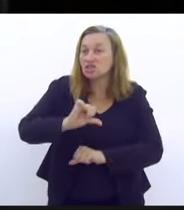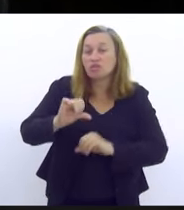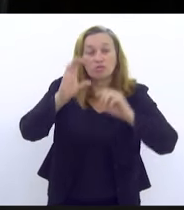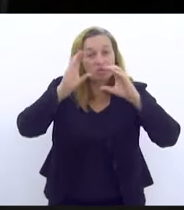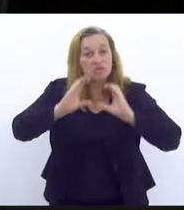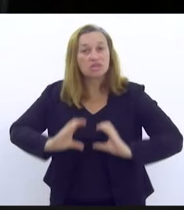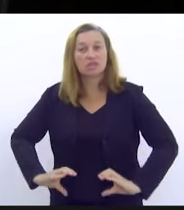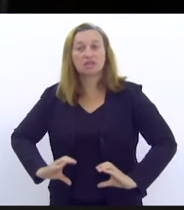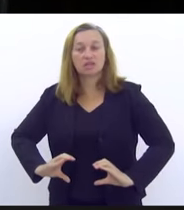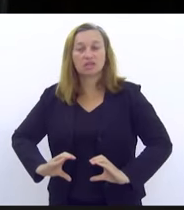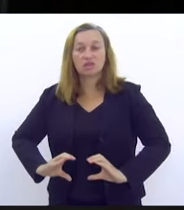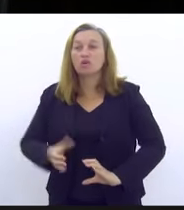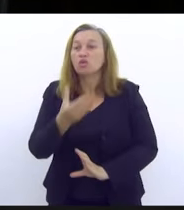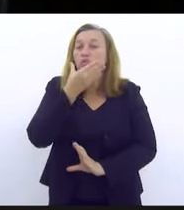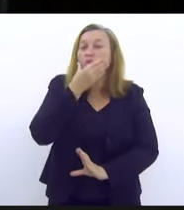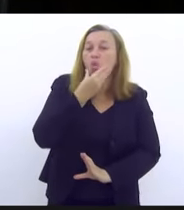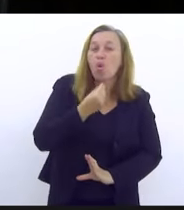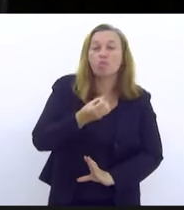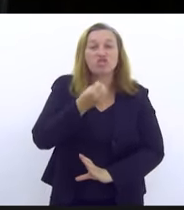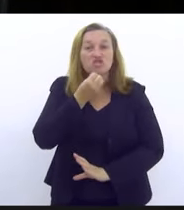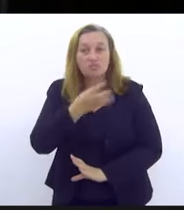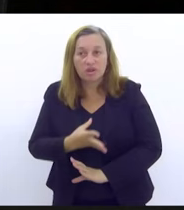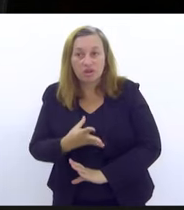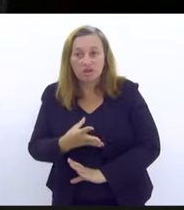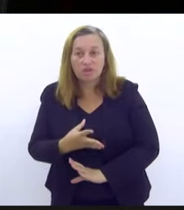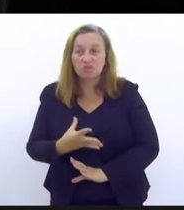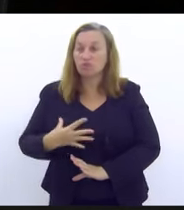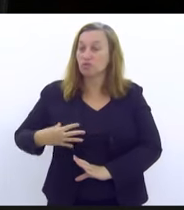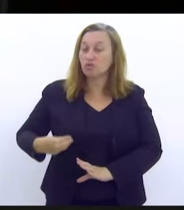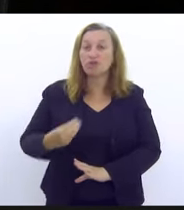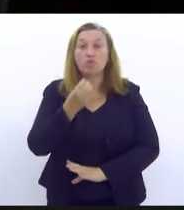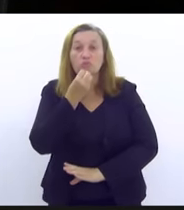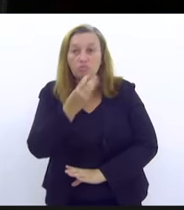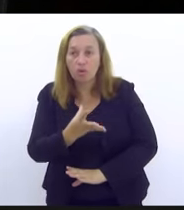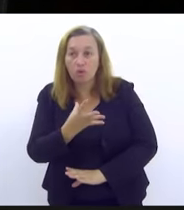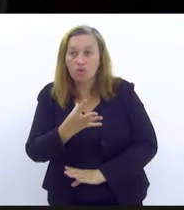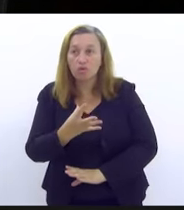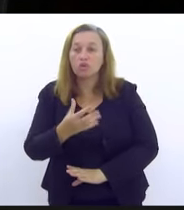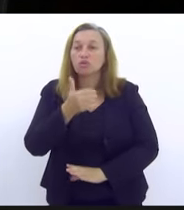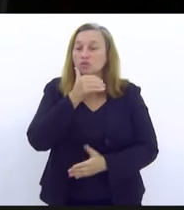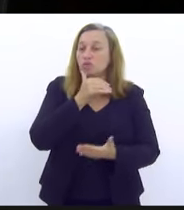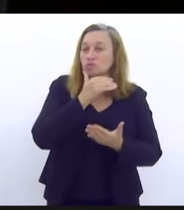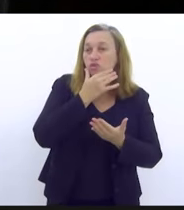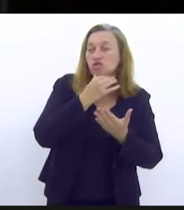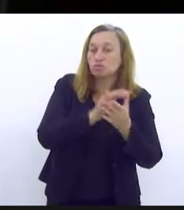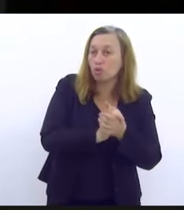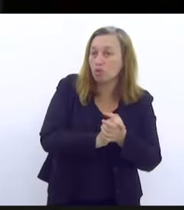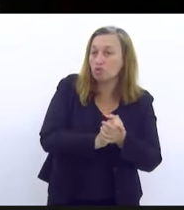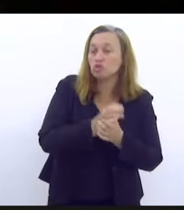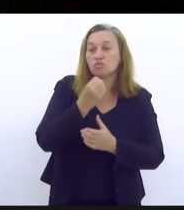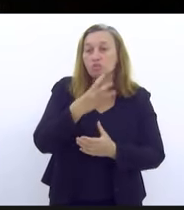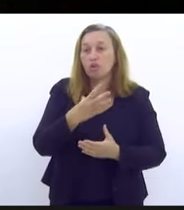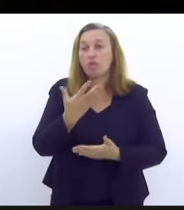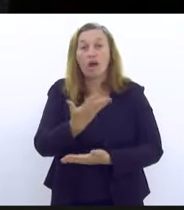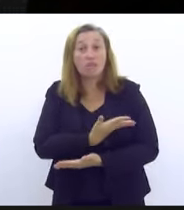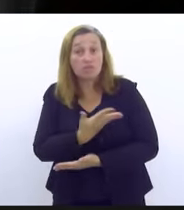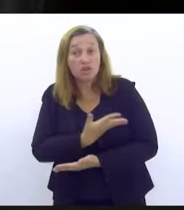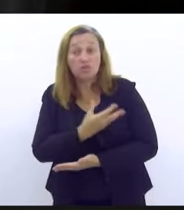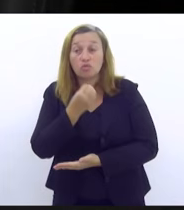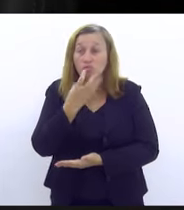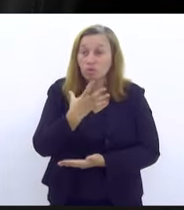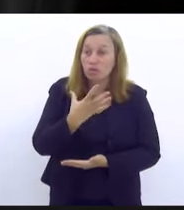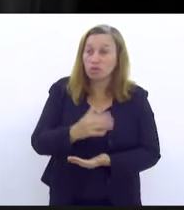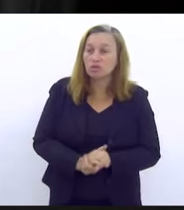cidadão, num homem de bem, num bom filho, num bom marido, num bom amigo,